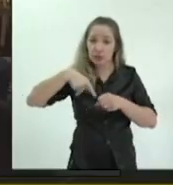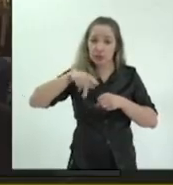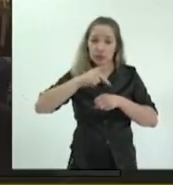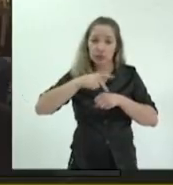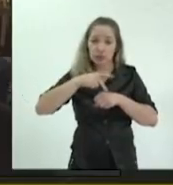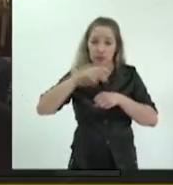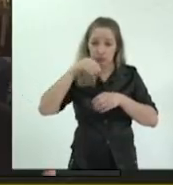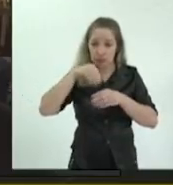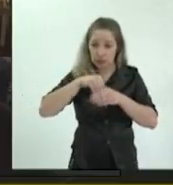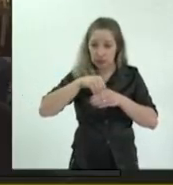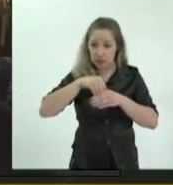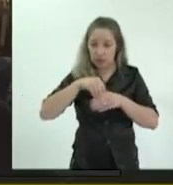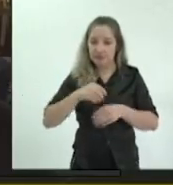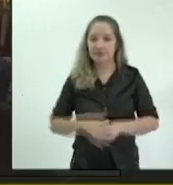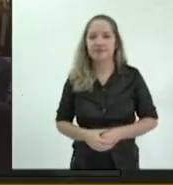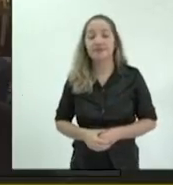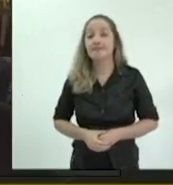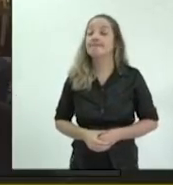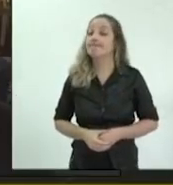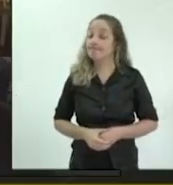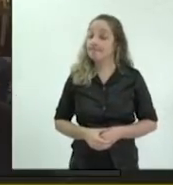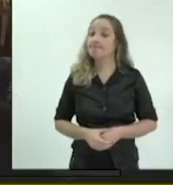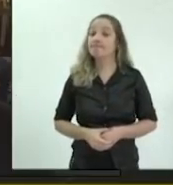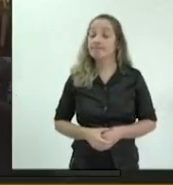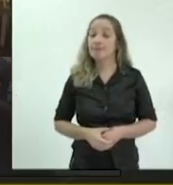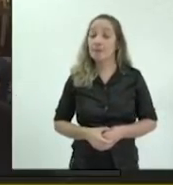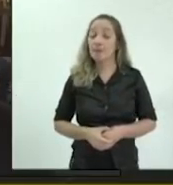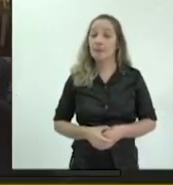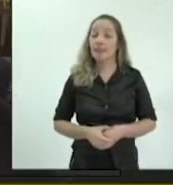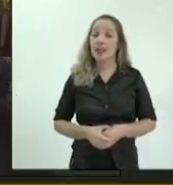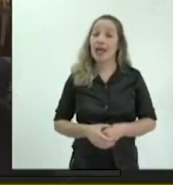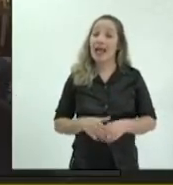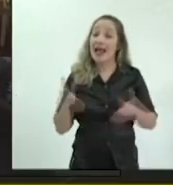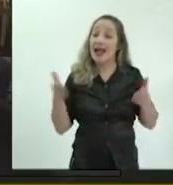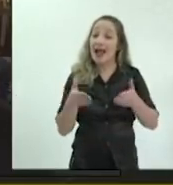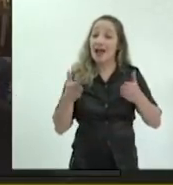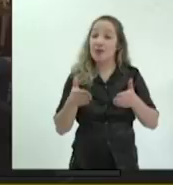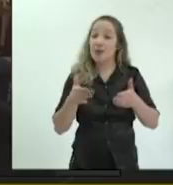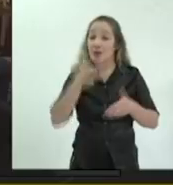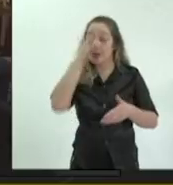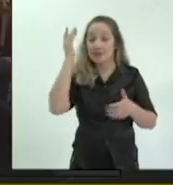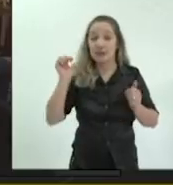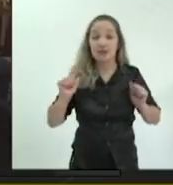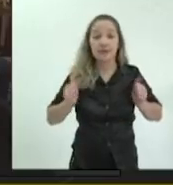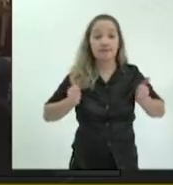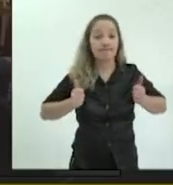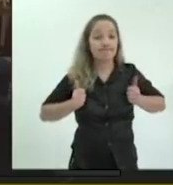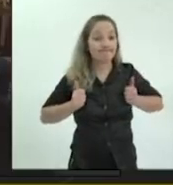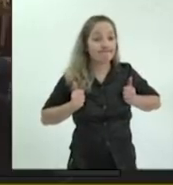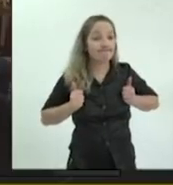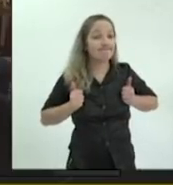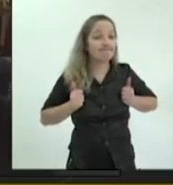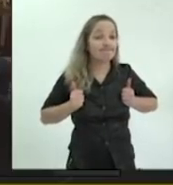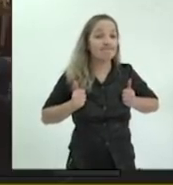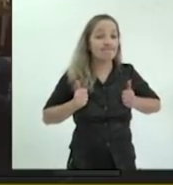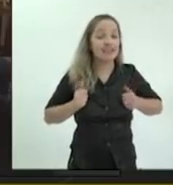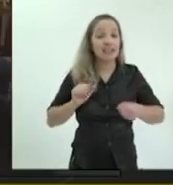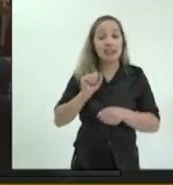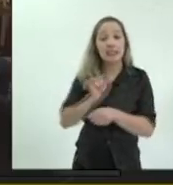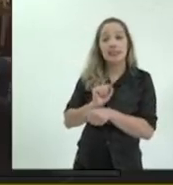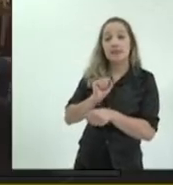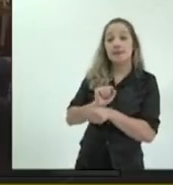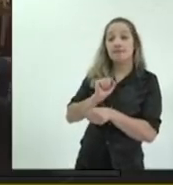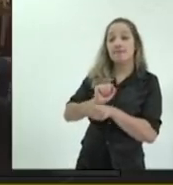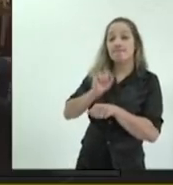As pessoas elas não começaram a planejar suas viagens de verdade ainda, porque elas estão esperando as coisas, ver